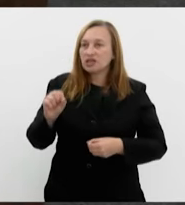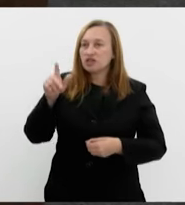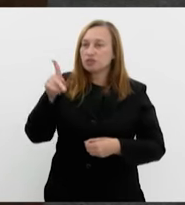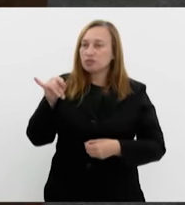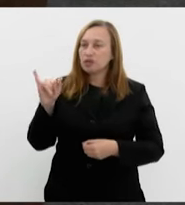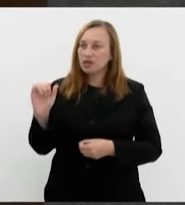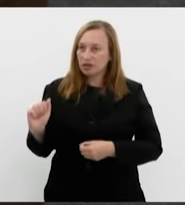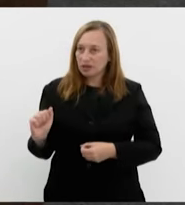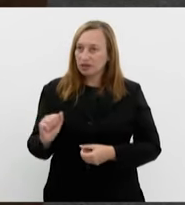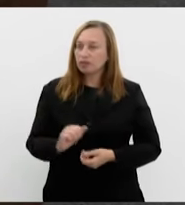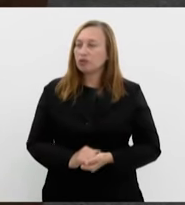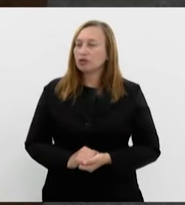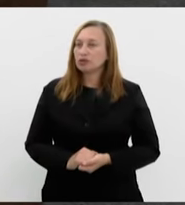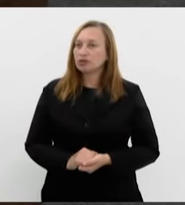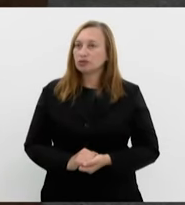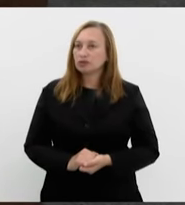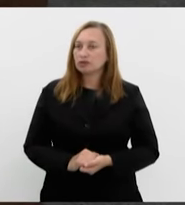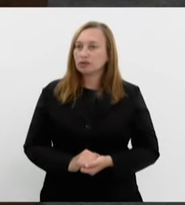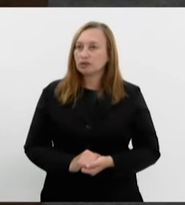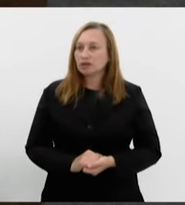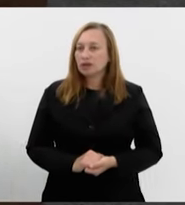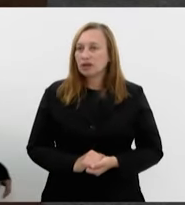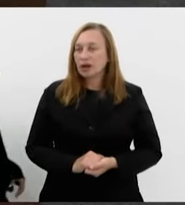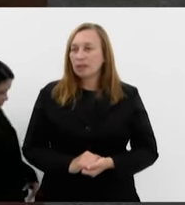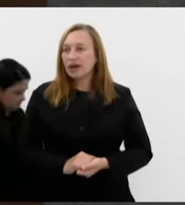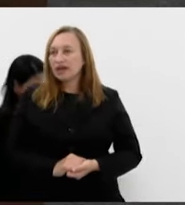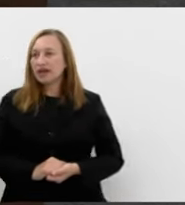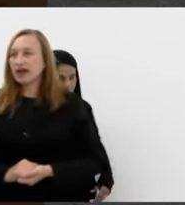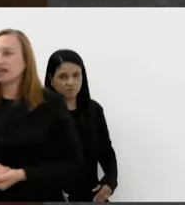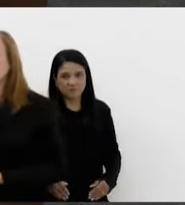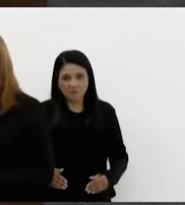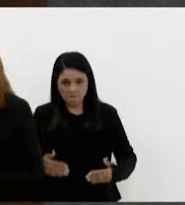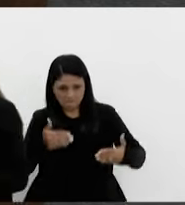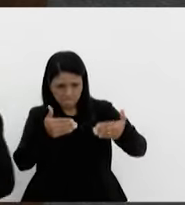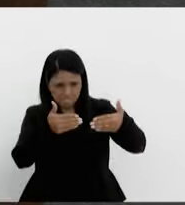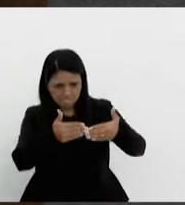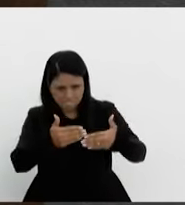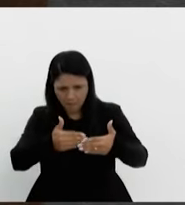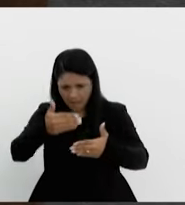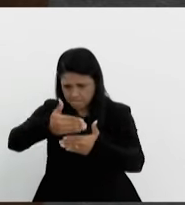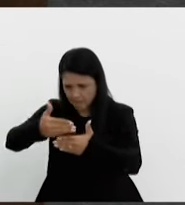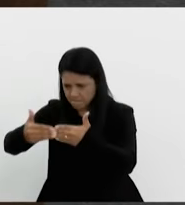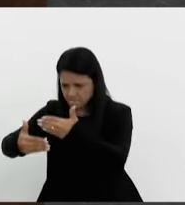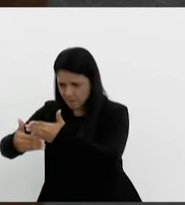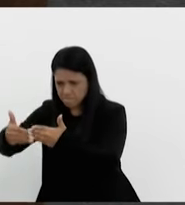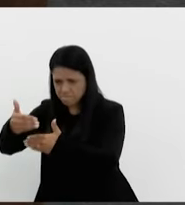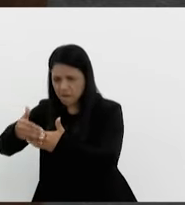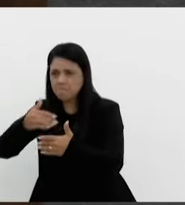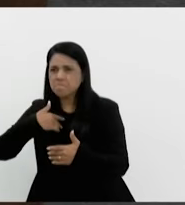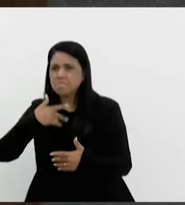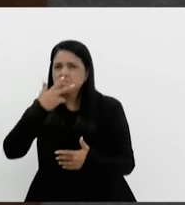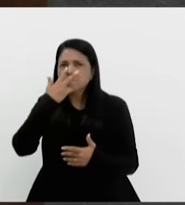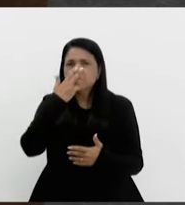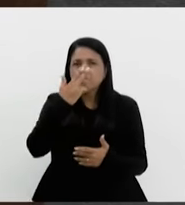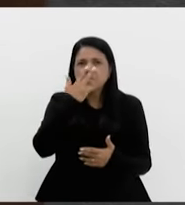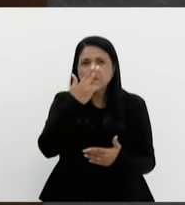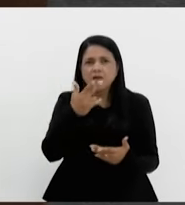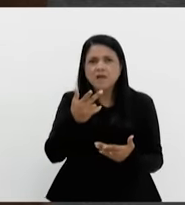barricadas, como a extensão exatamente do Complexo de Israel, as